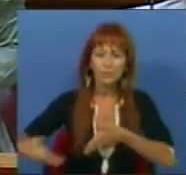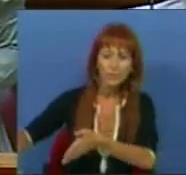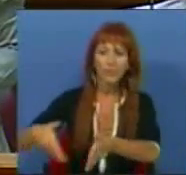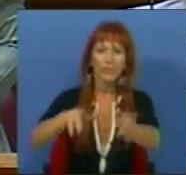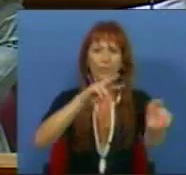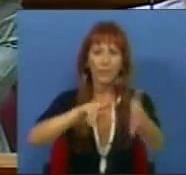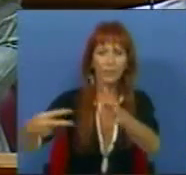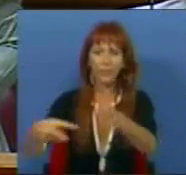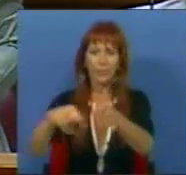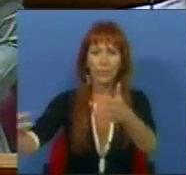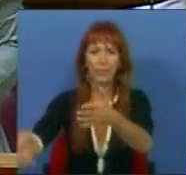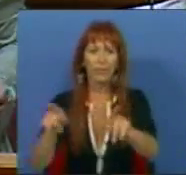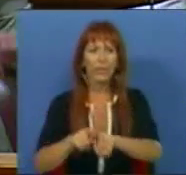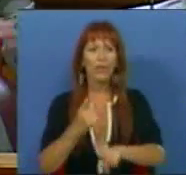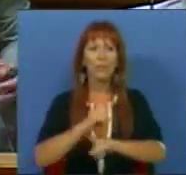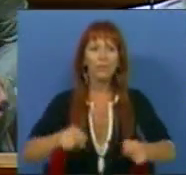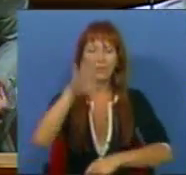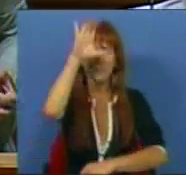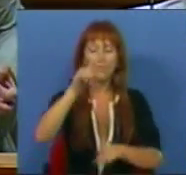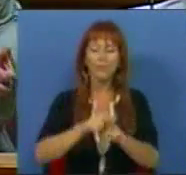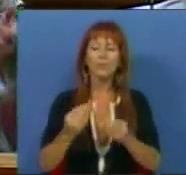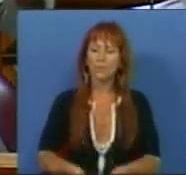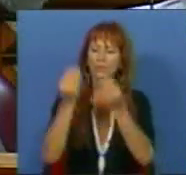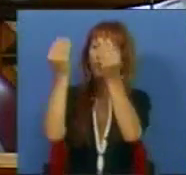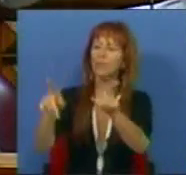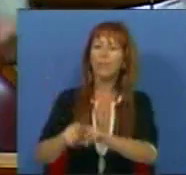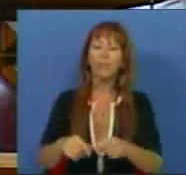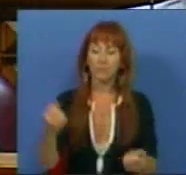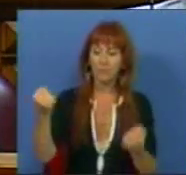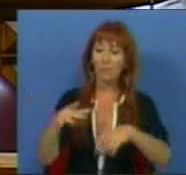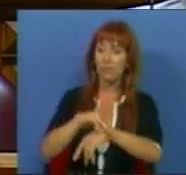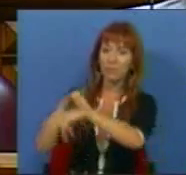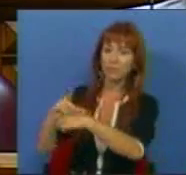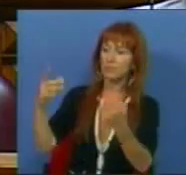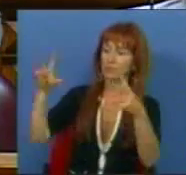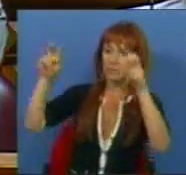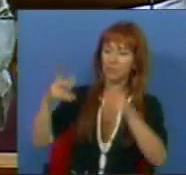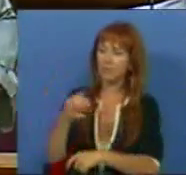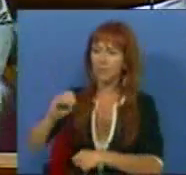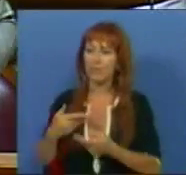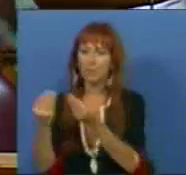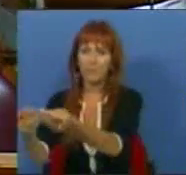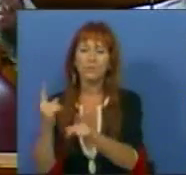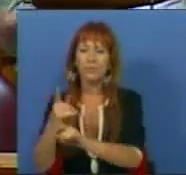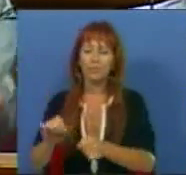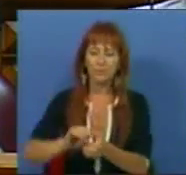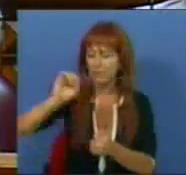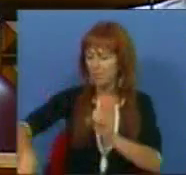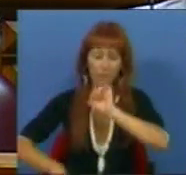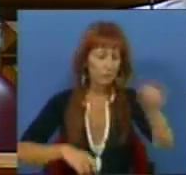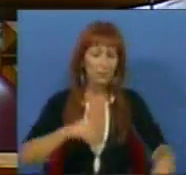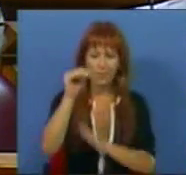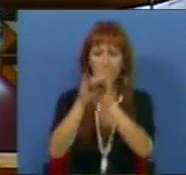rumo reformista e porque é que o Governo entregou o leme ao PSD e porque é que deitou fora